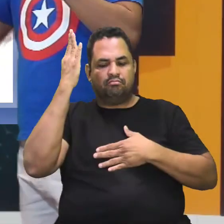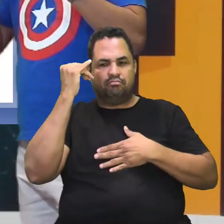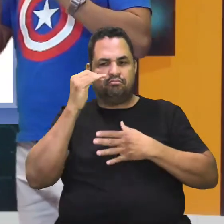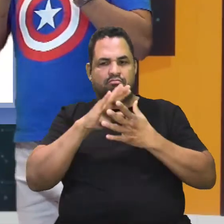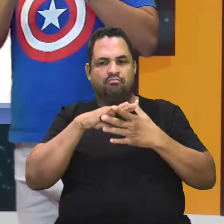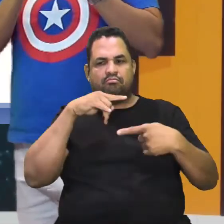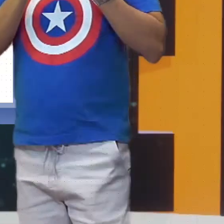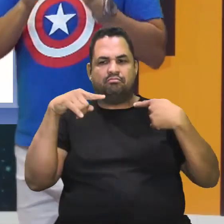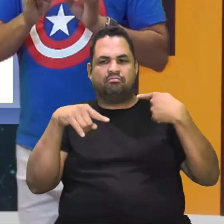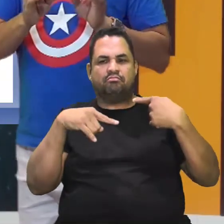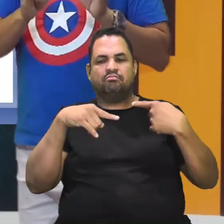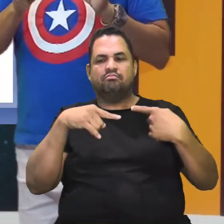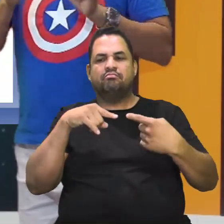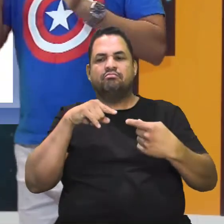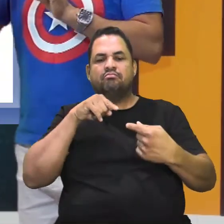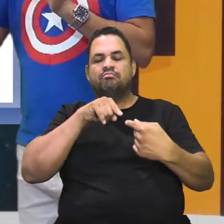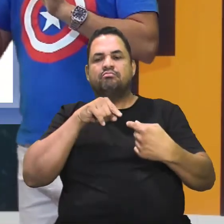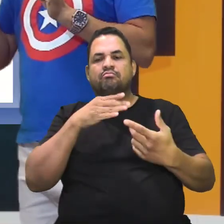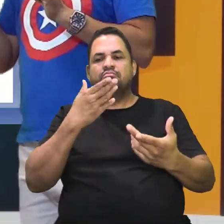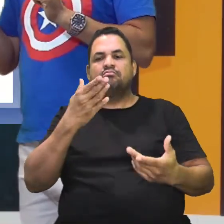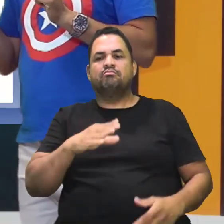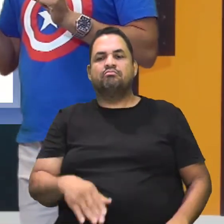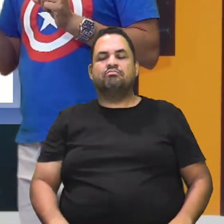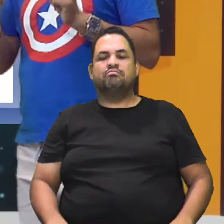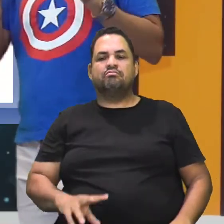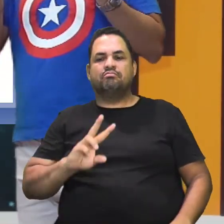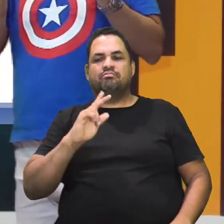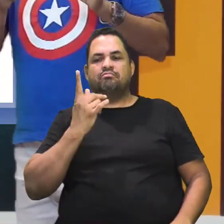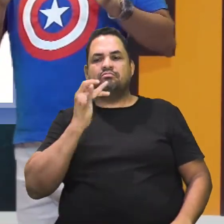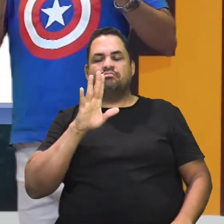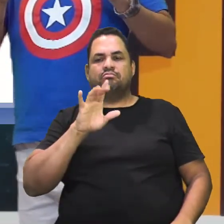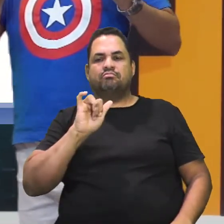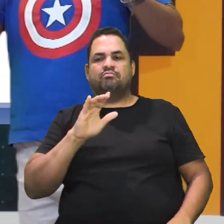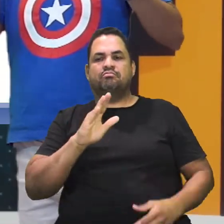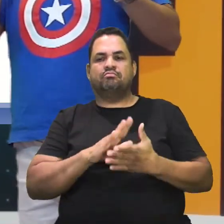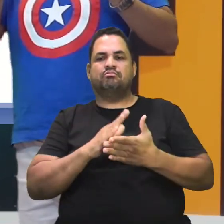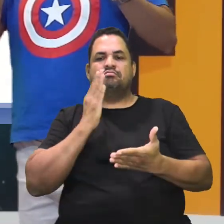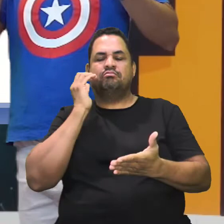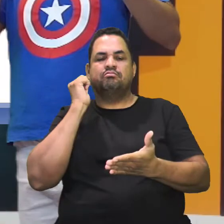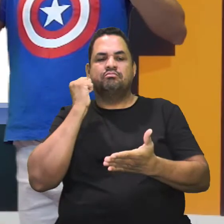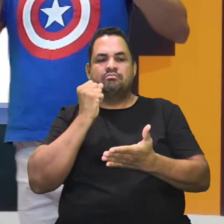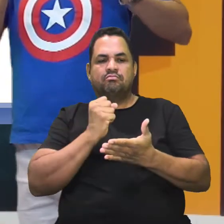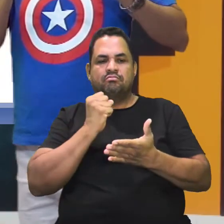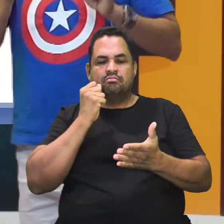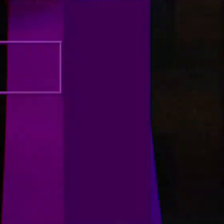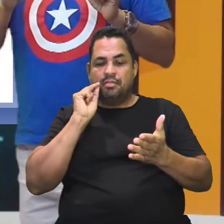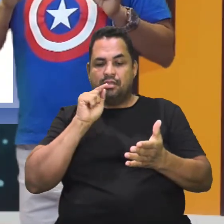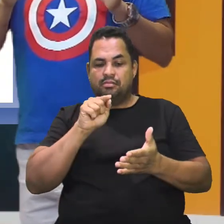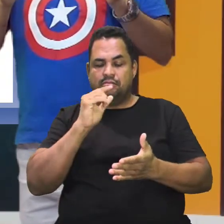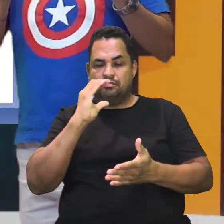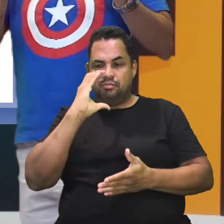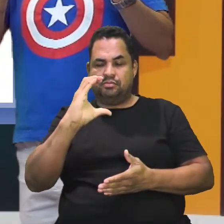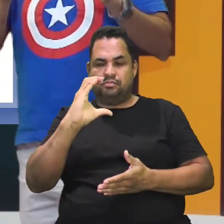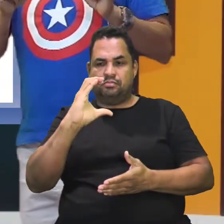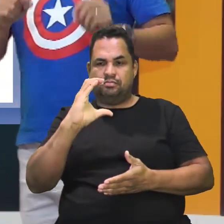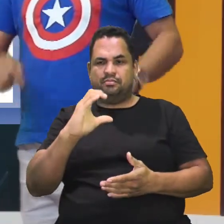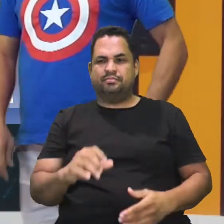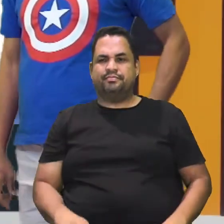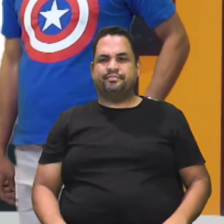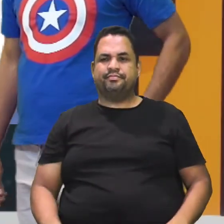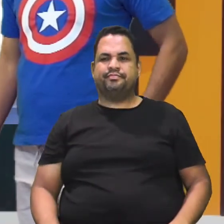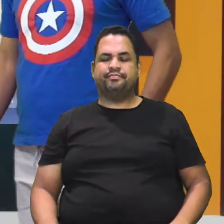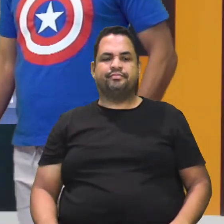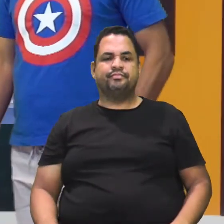que o foco aqui na hipérbole é marcado no ponto C. Ele é o